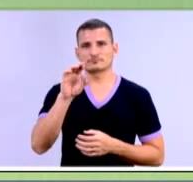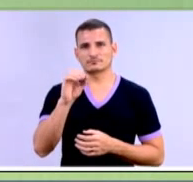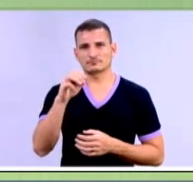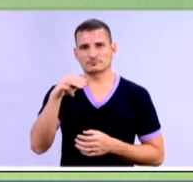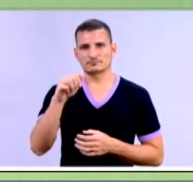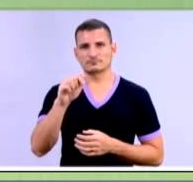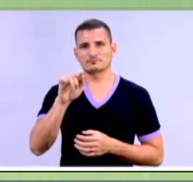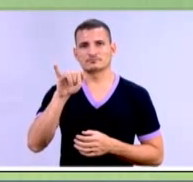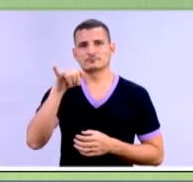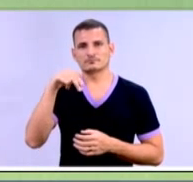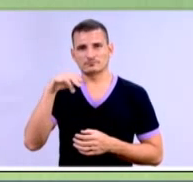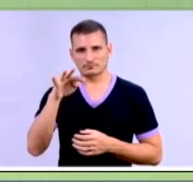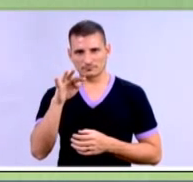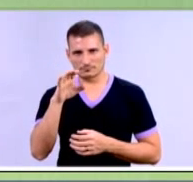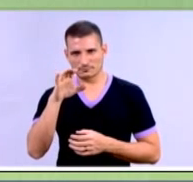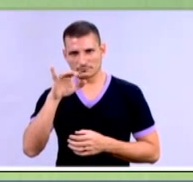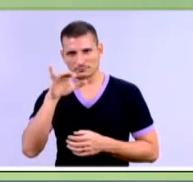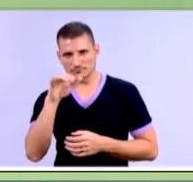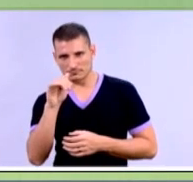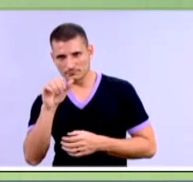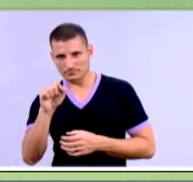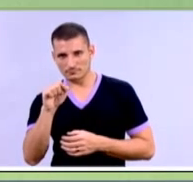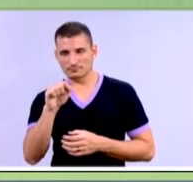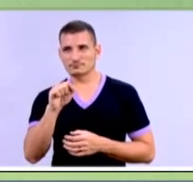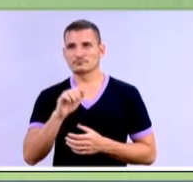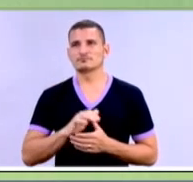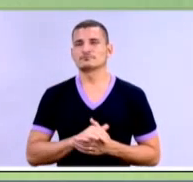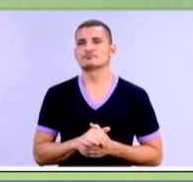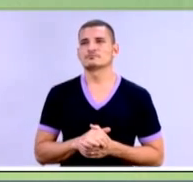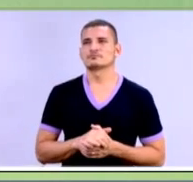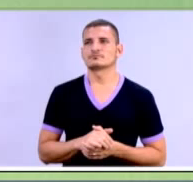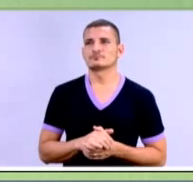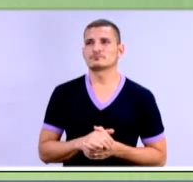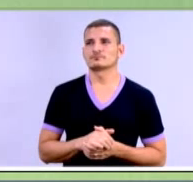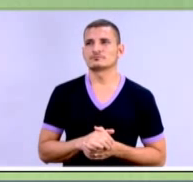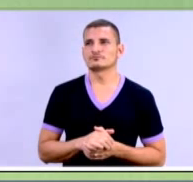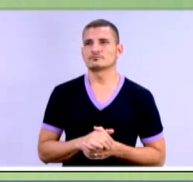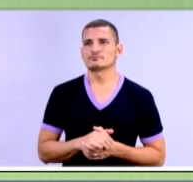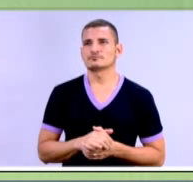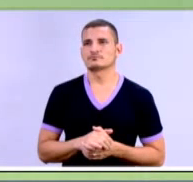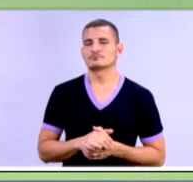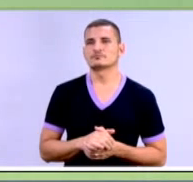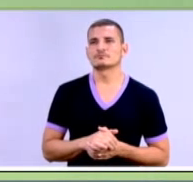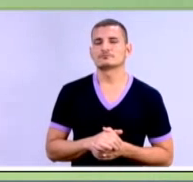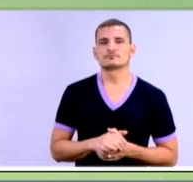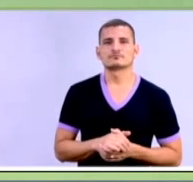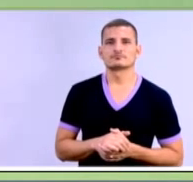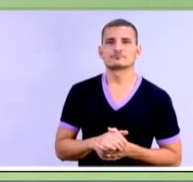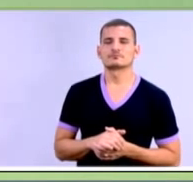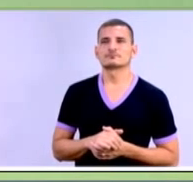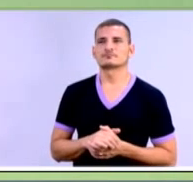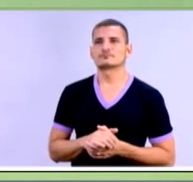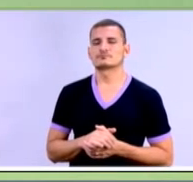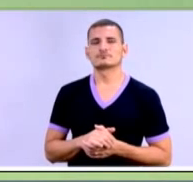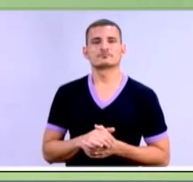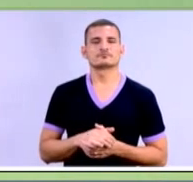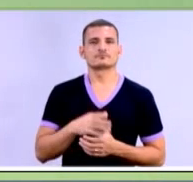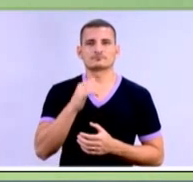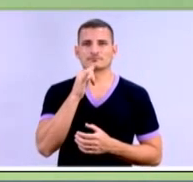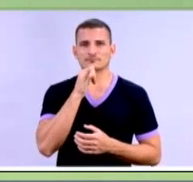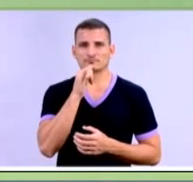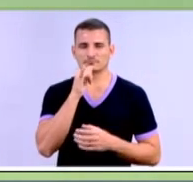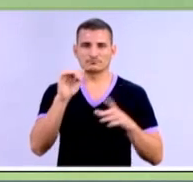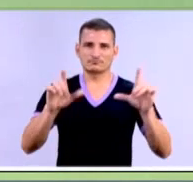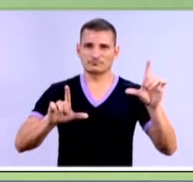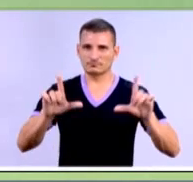difusa, né, ou omnidirecional, que se propagam, quer dizer que em todas as direções. Imaginem uma transmissão de